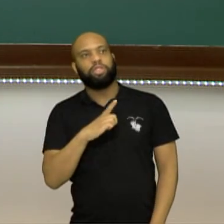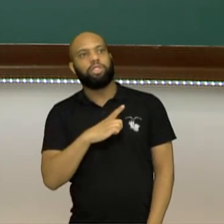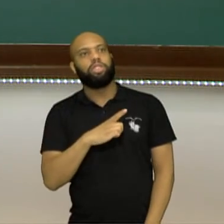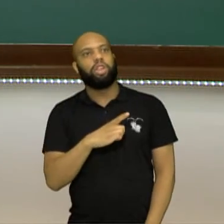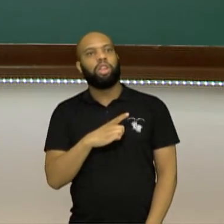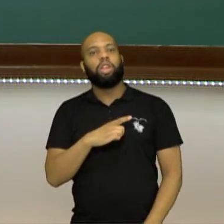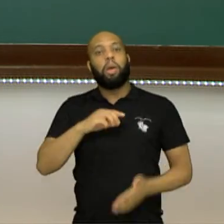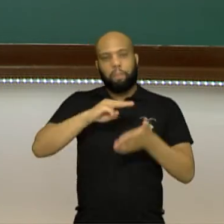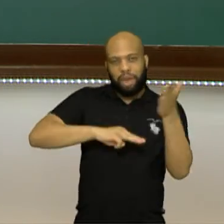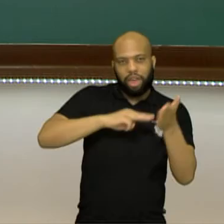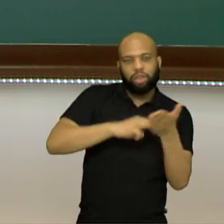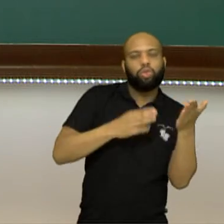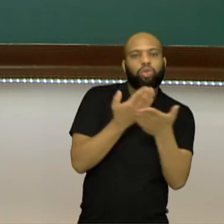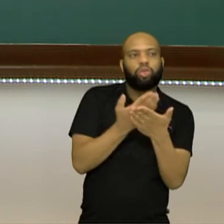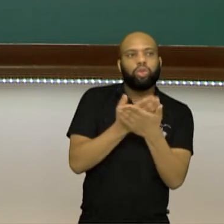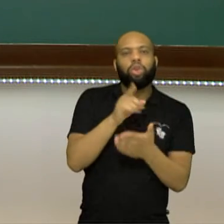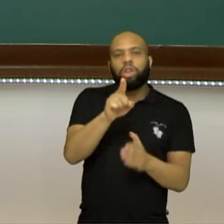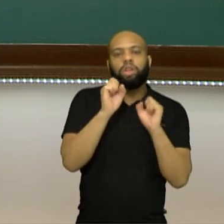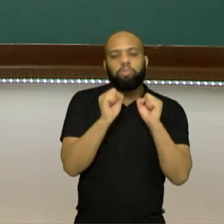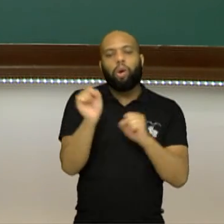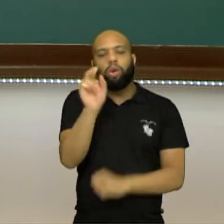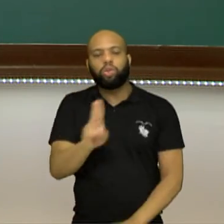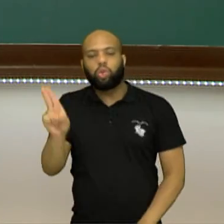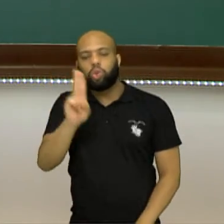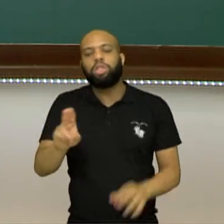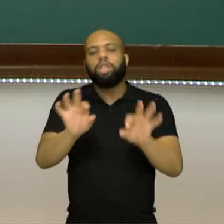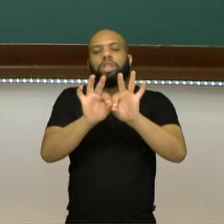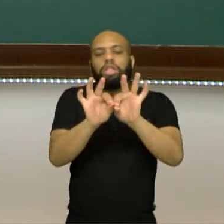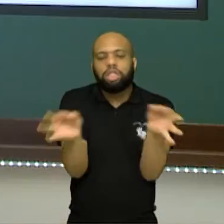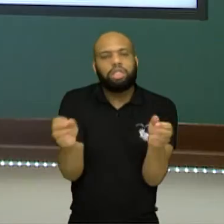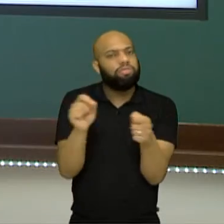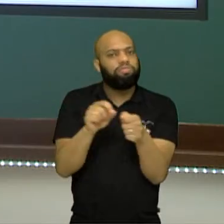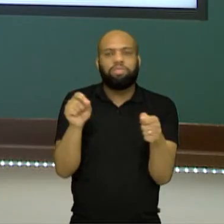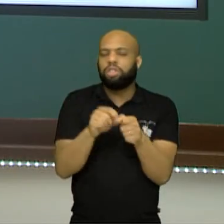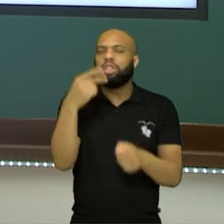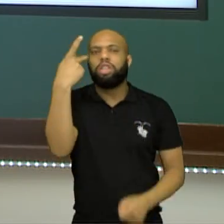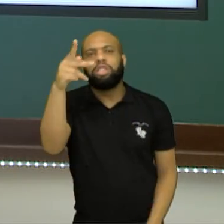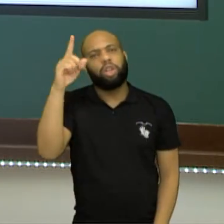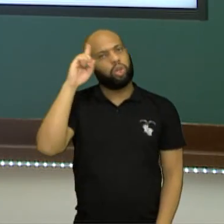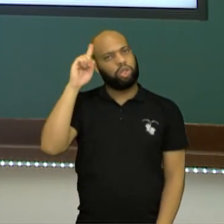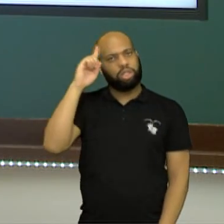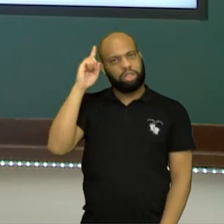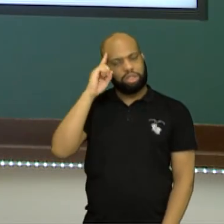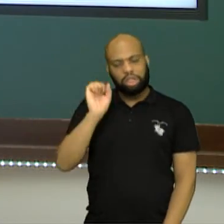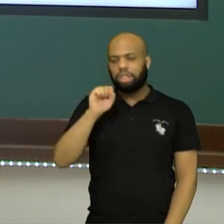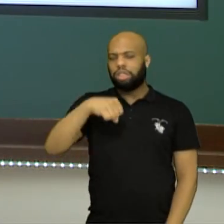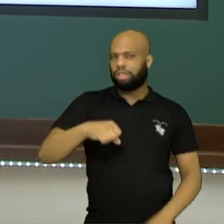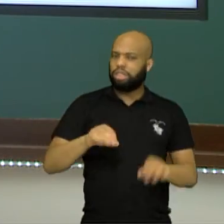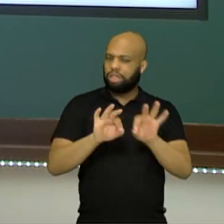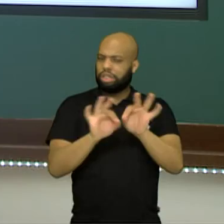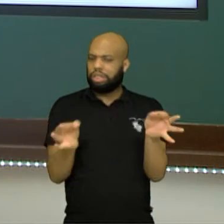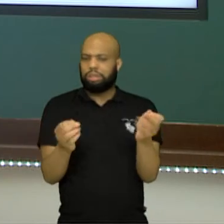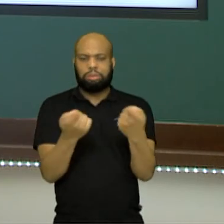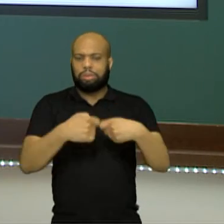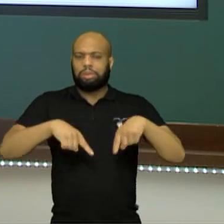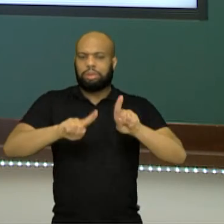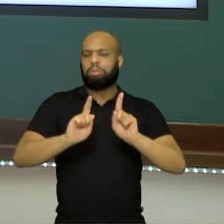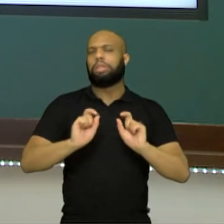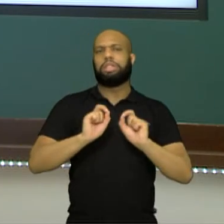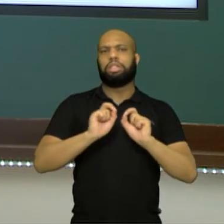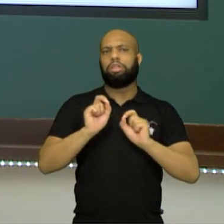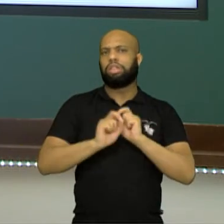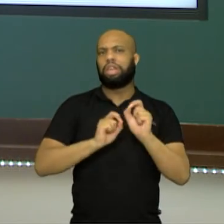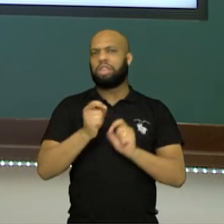alguns métodos de estudo que você pode usar, simples para fazer já no seu dia a dia. Simples, que não exigem